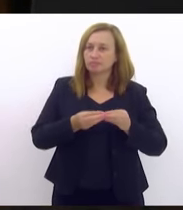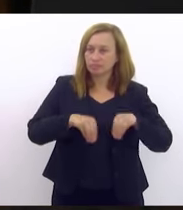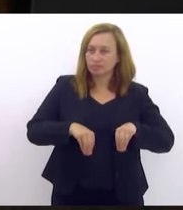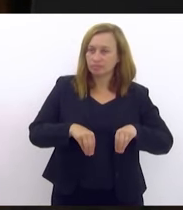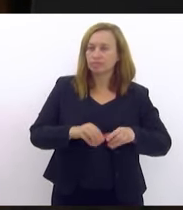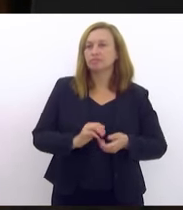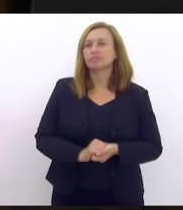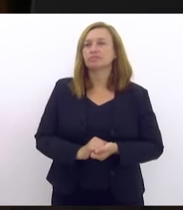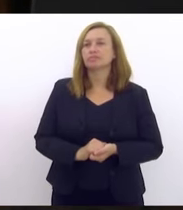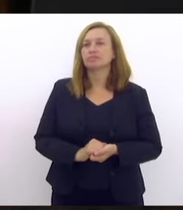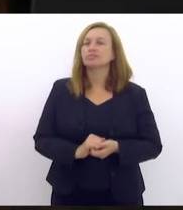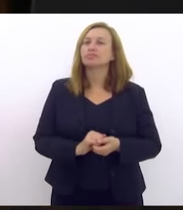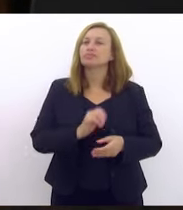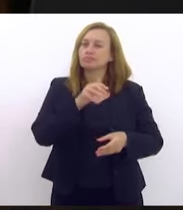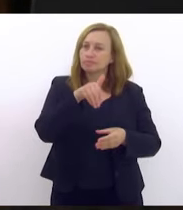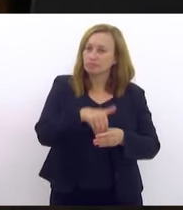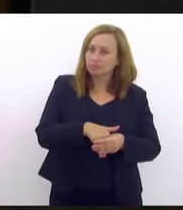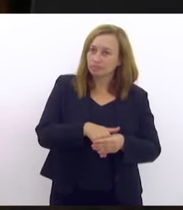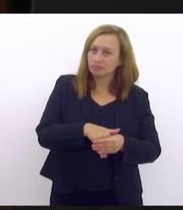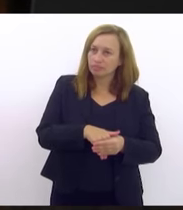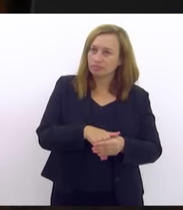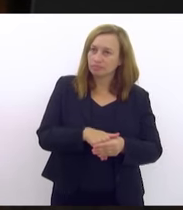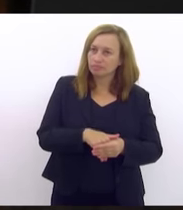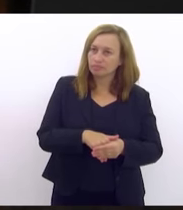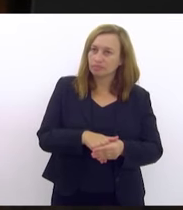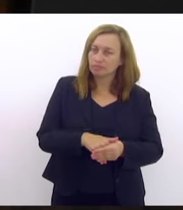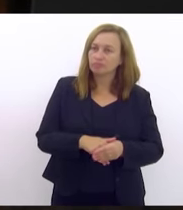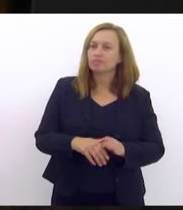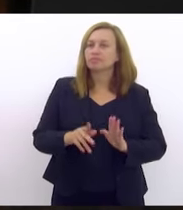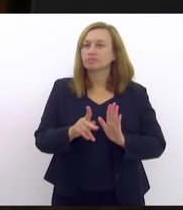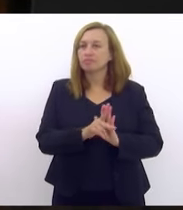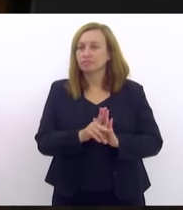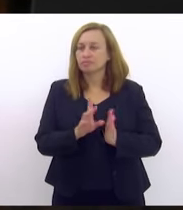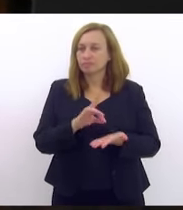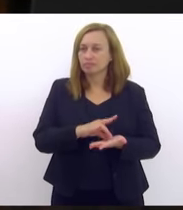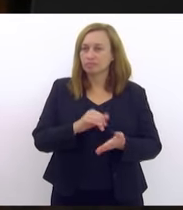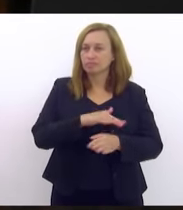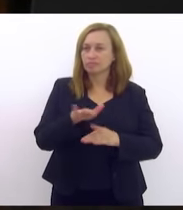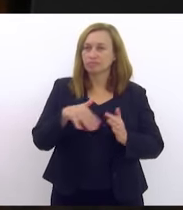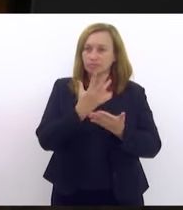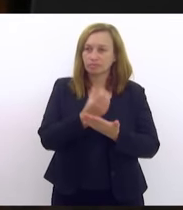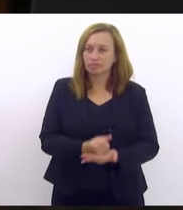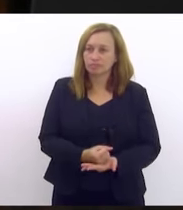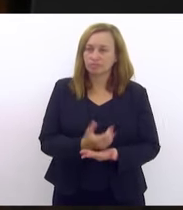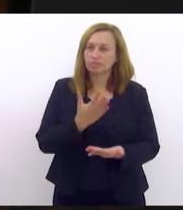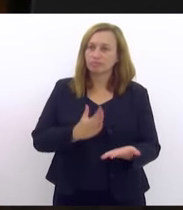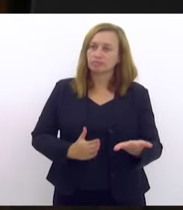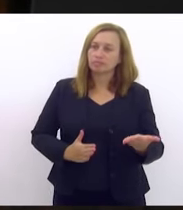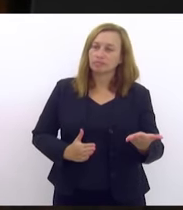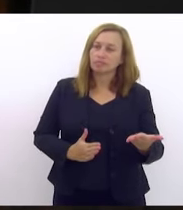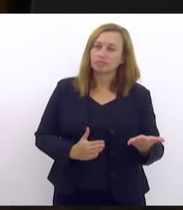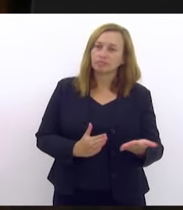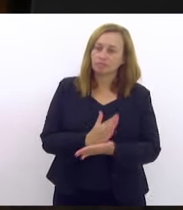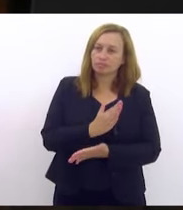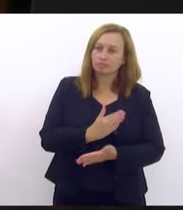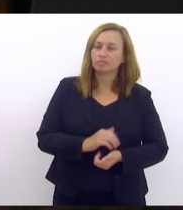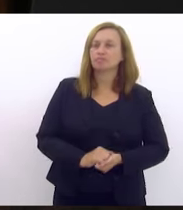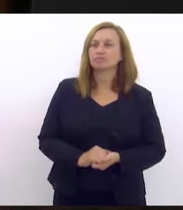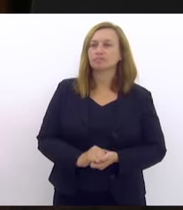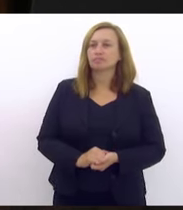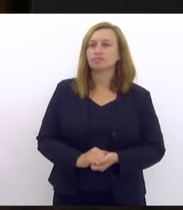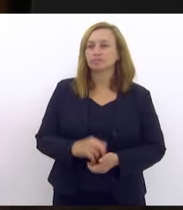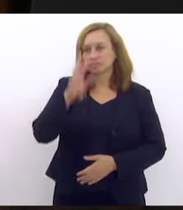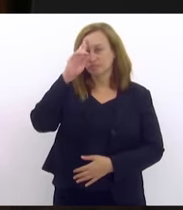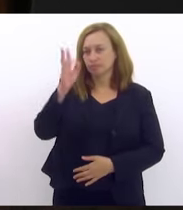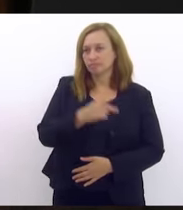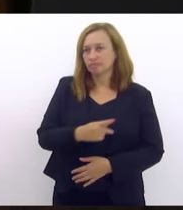prejudicadas. Em votação, o projeto original. Senhores que aprovam, permaneçam como estão. Aprovado.